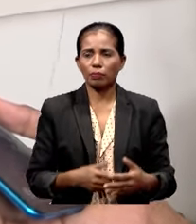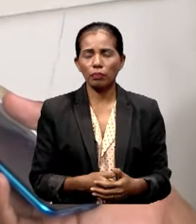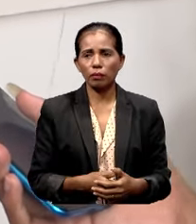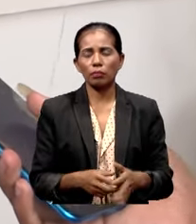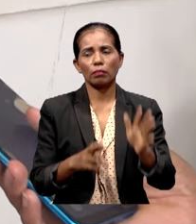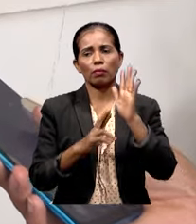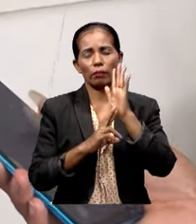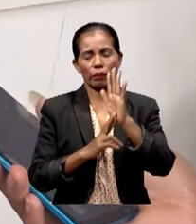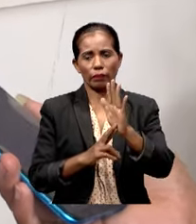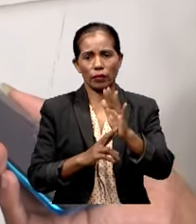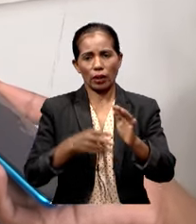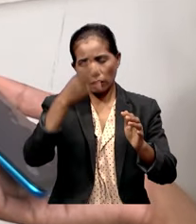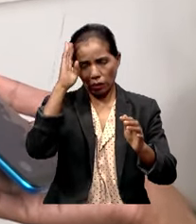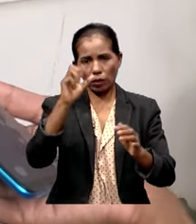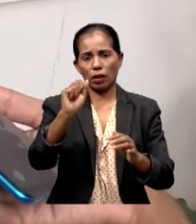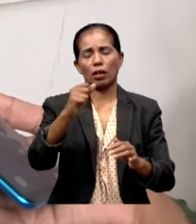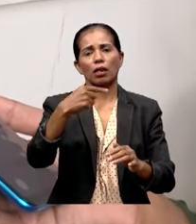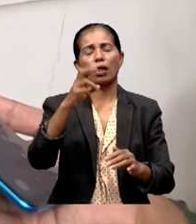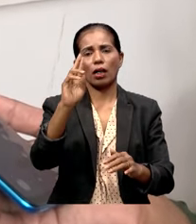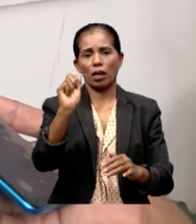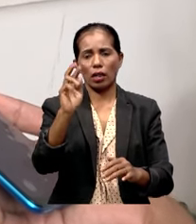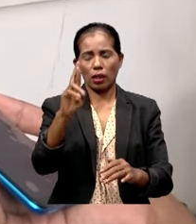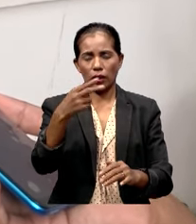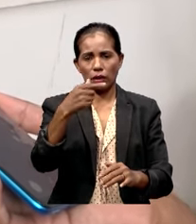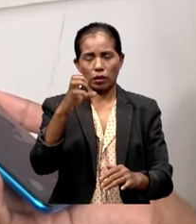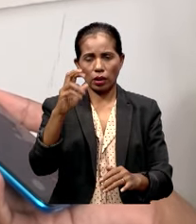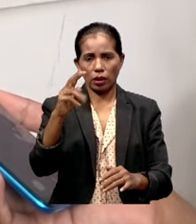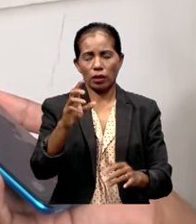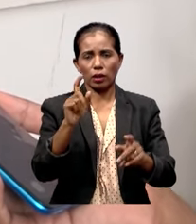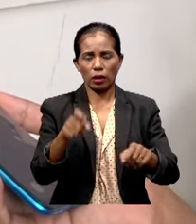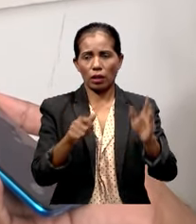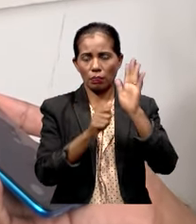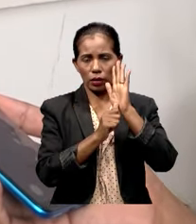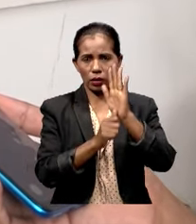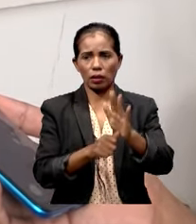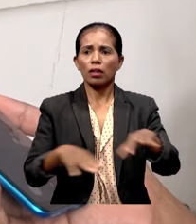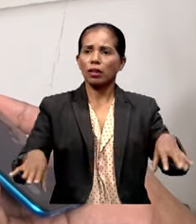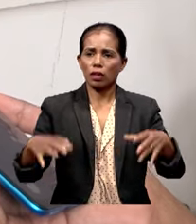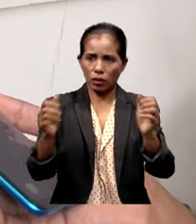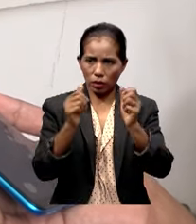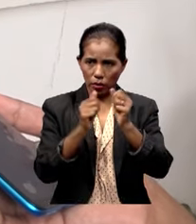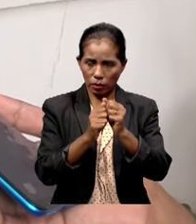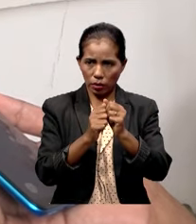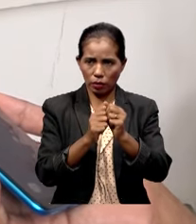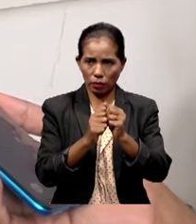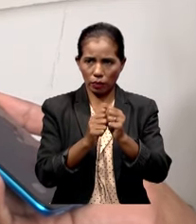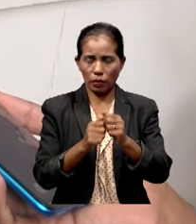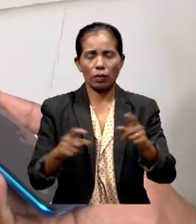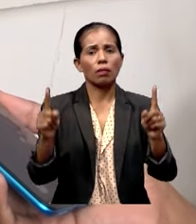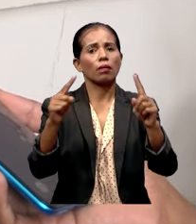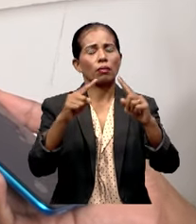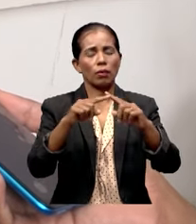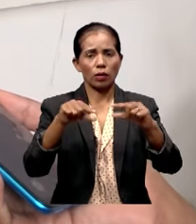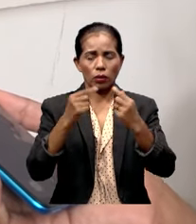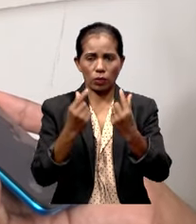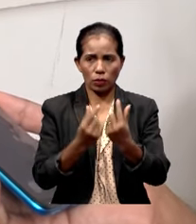relatório senhora sinonian tu ira resolução né tem que apresenta entrar hotu tem que coopera ba equipa